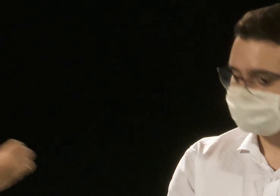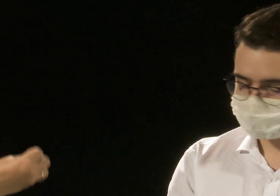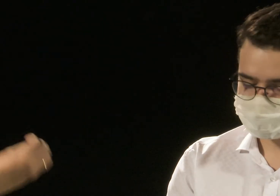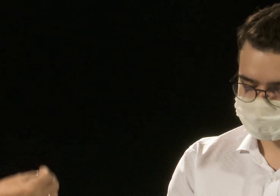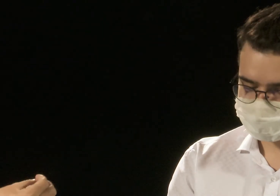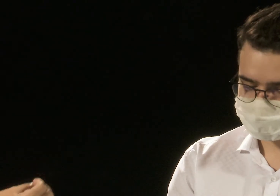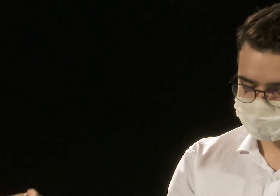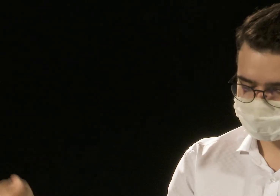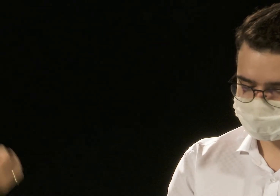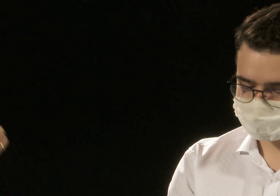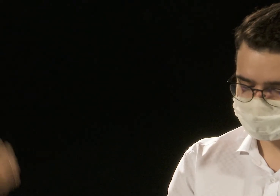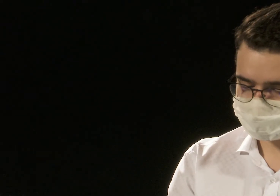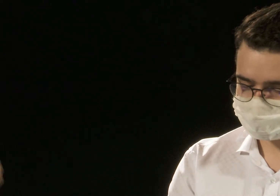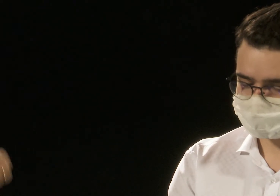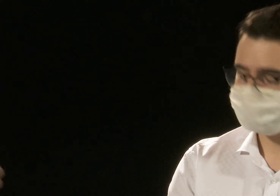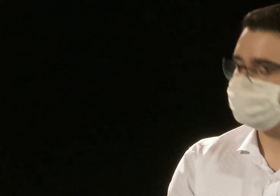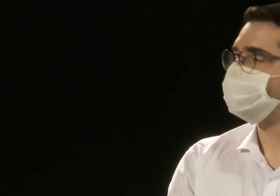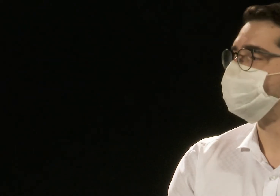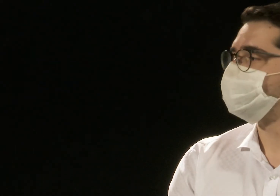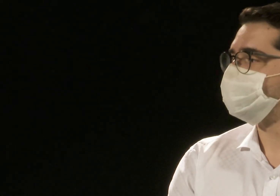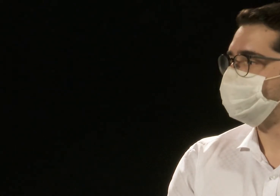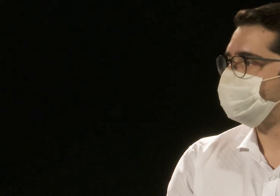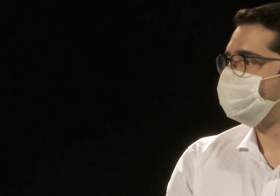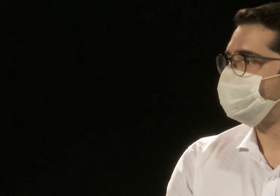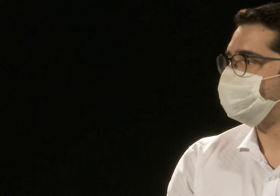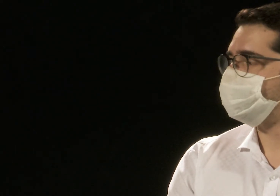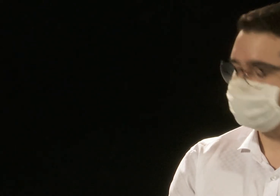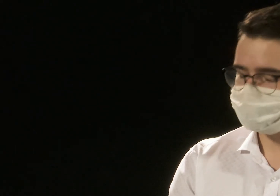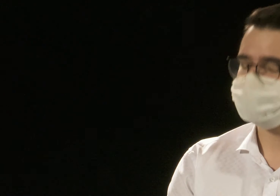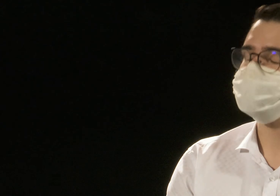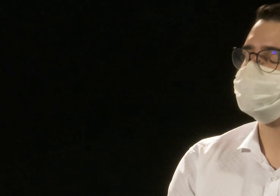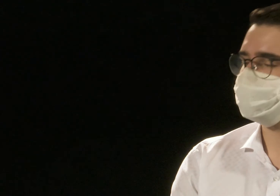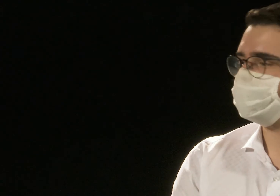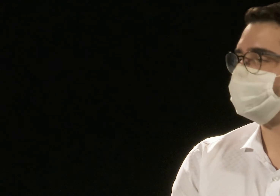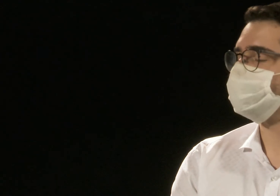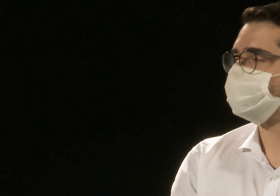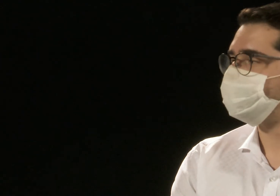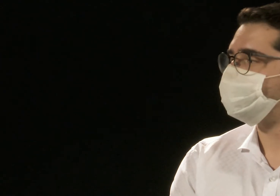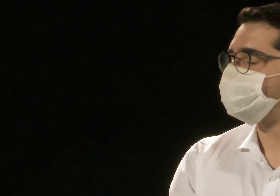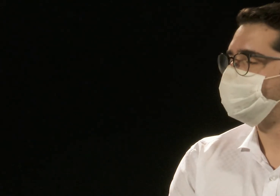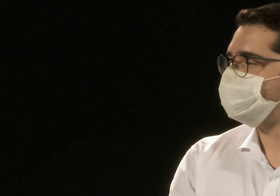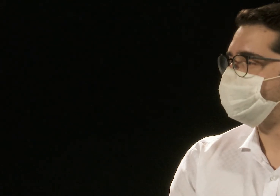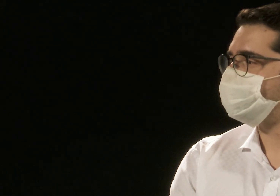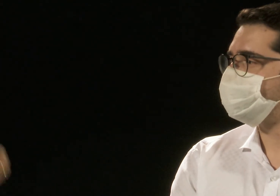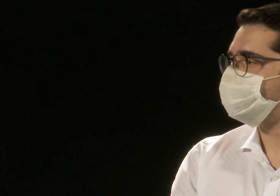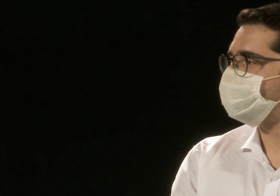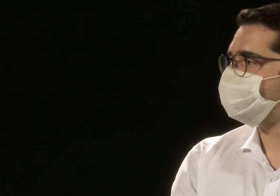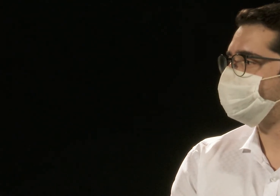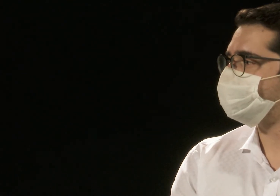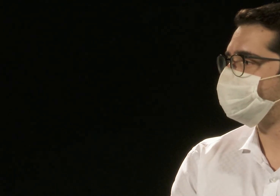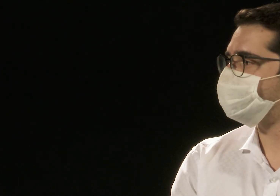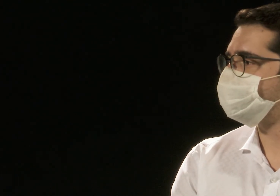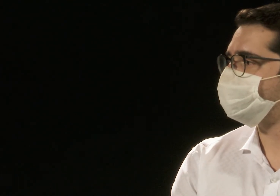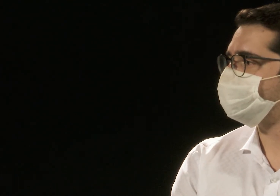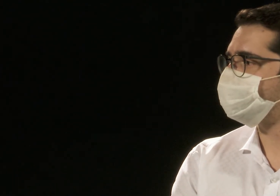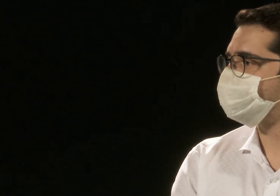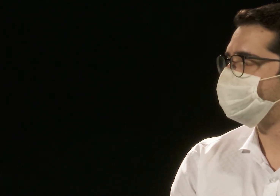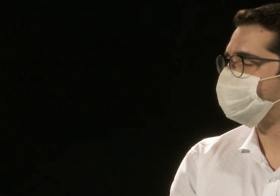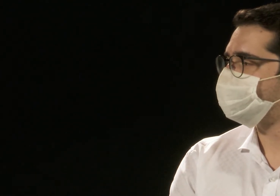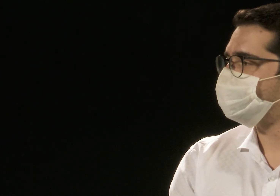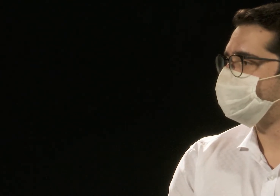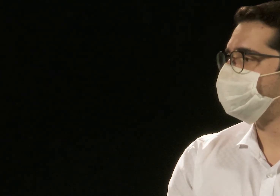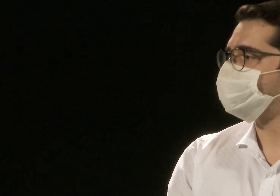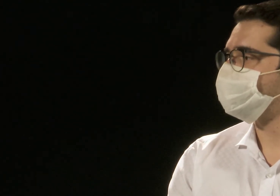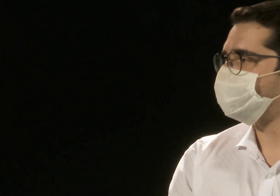gente desenvolve um projeto, Nosso Mundo, Nosso Corpo, para a criança conhecer seu corpo, mas saber também se proteger,